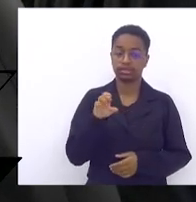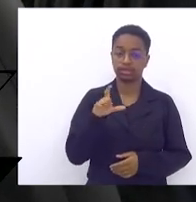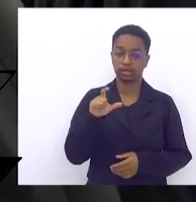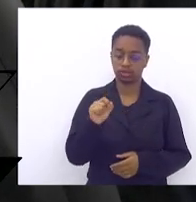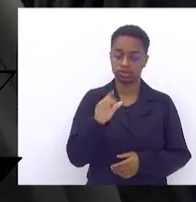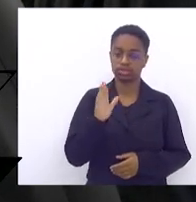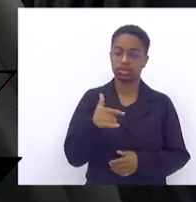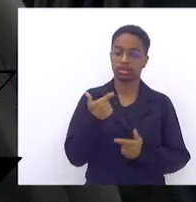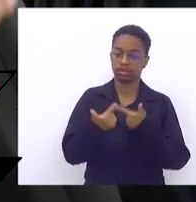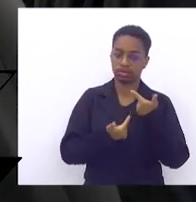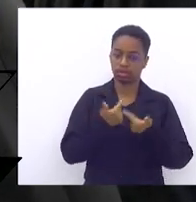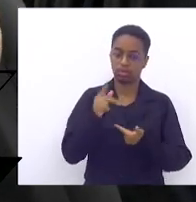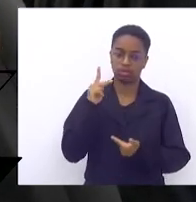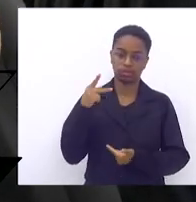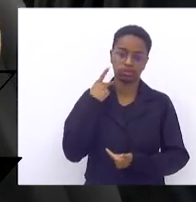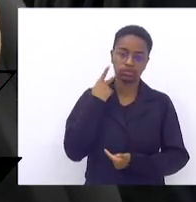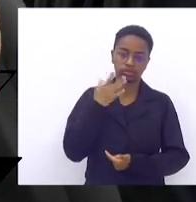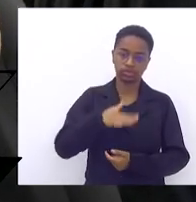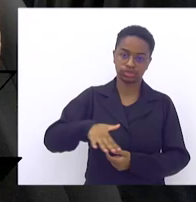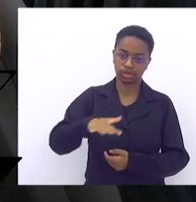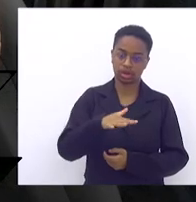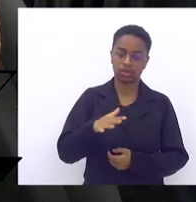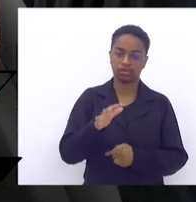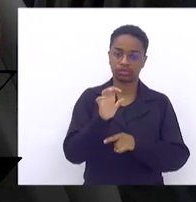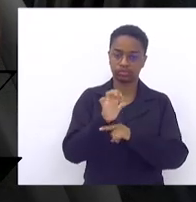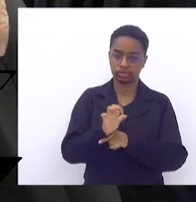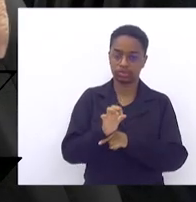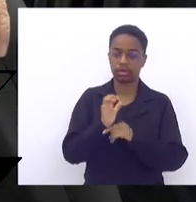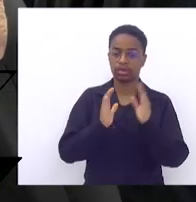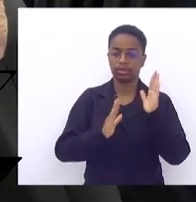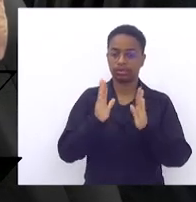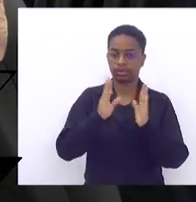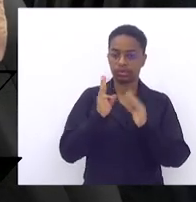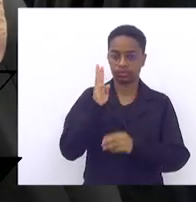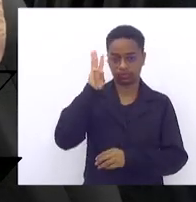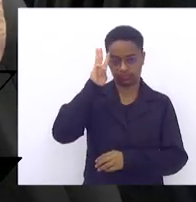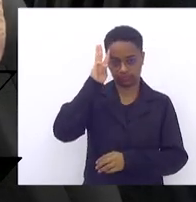Estado, né, no governo do governador Wilson Witzel.